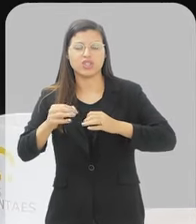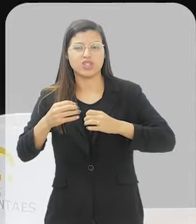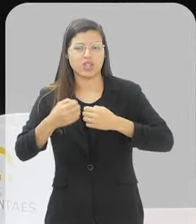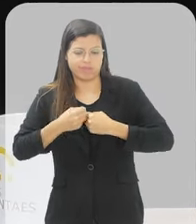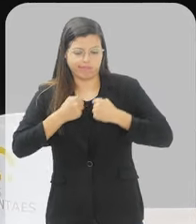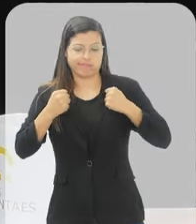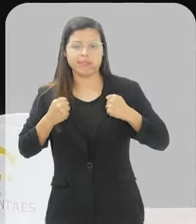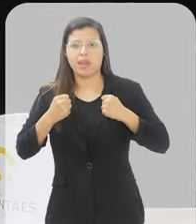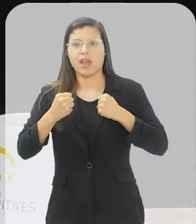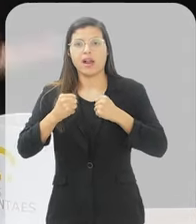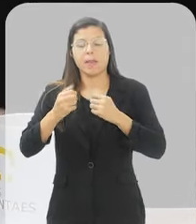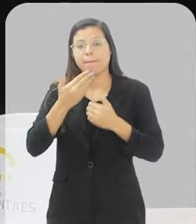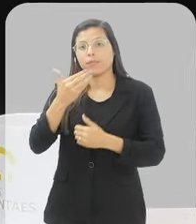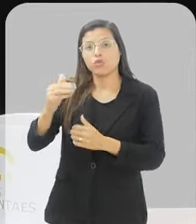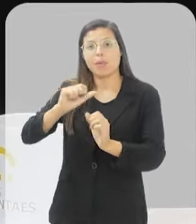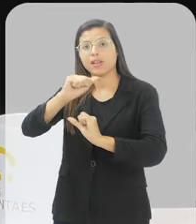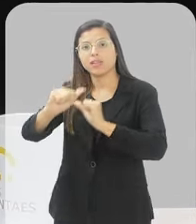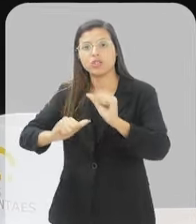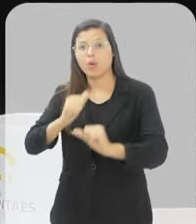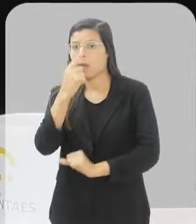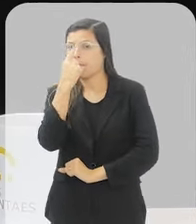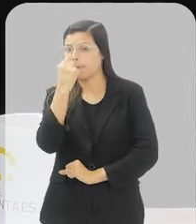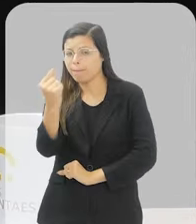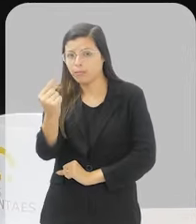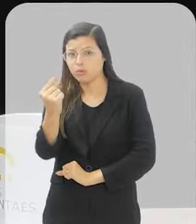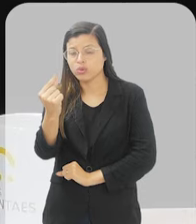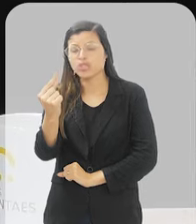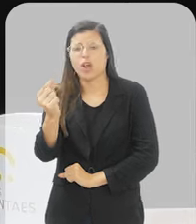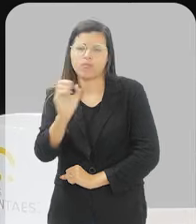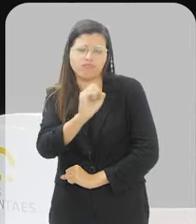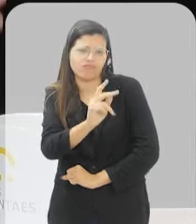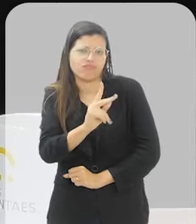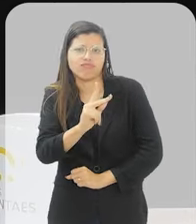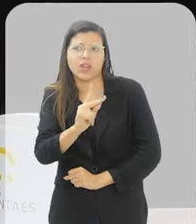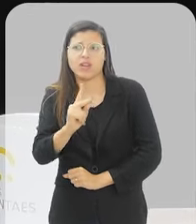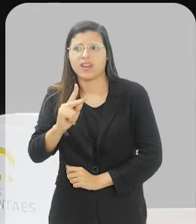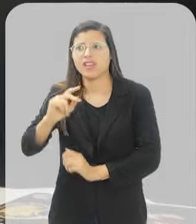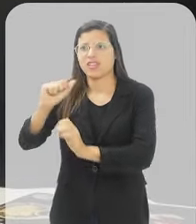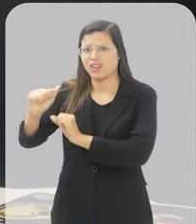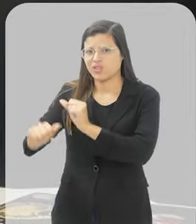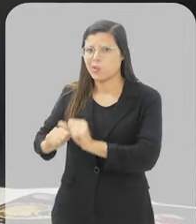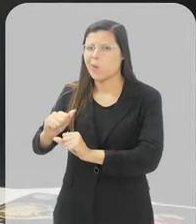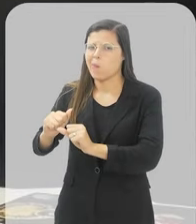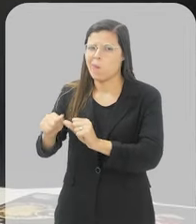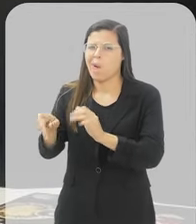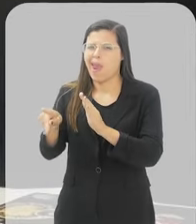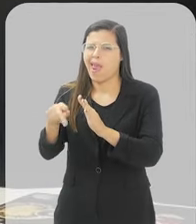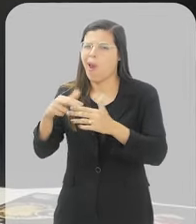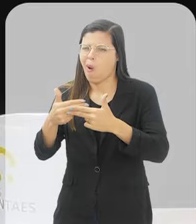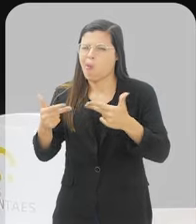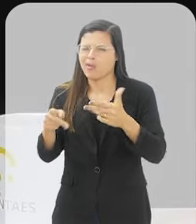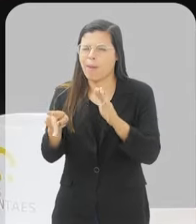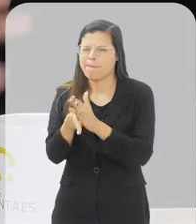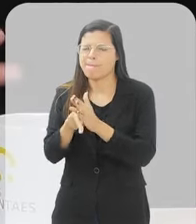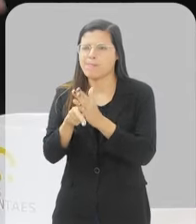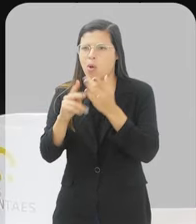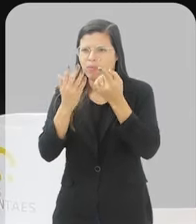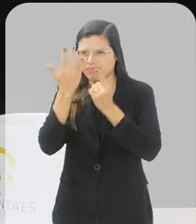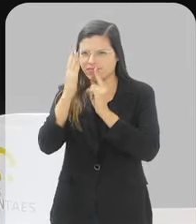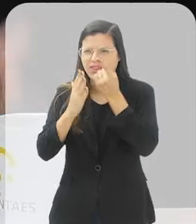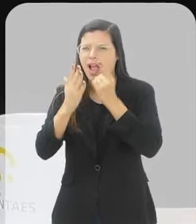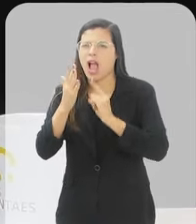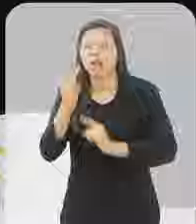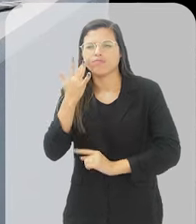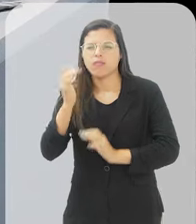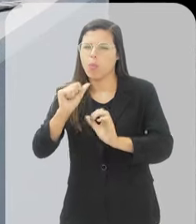ele pediu para transformar numa bruxa. Ah. Aí eu falei, tá, ok, eu transformei numa bruxa. Isso é coisa de carnavalesco. Sim, era um Vingador. Você é um Vingador, não, eu acho